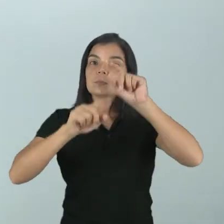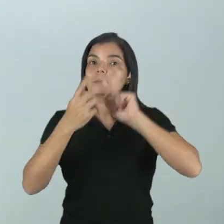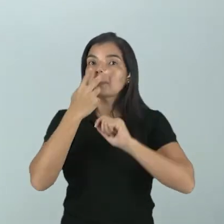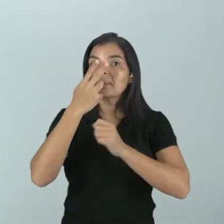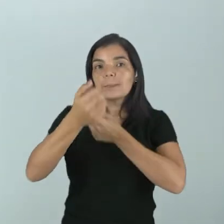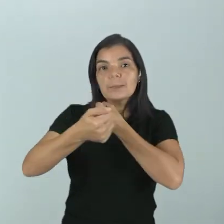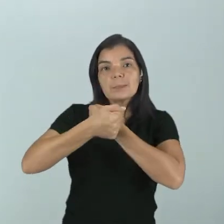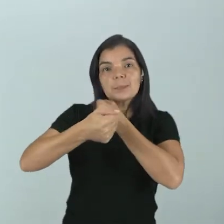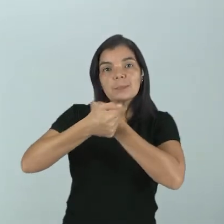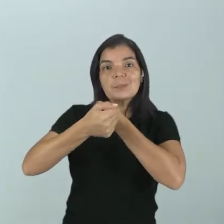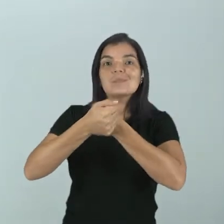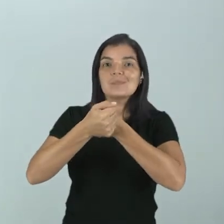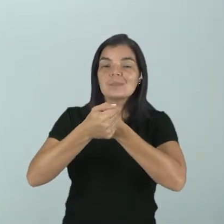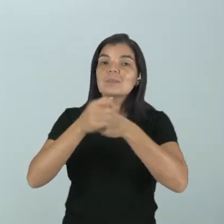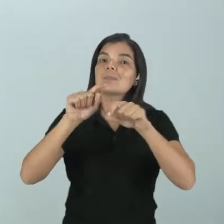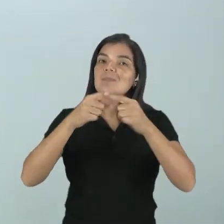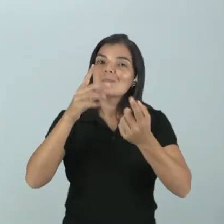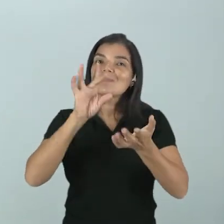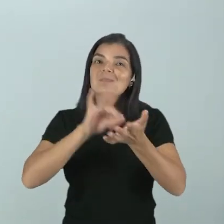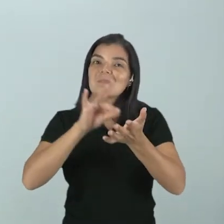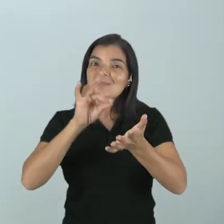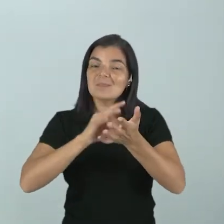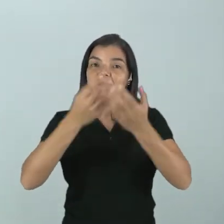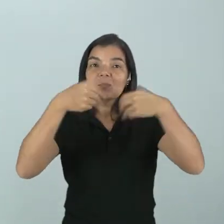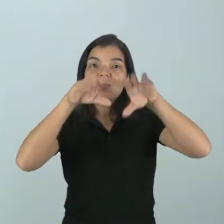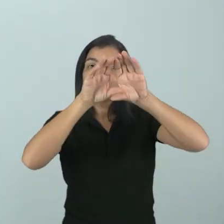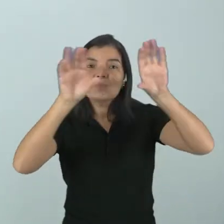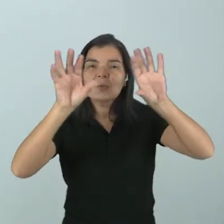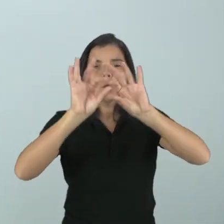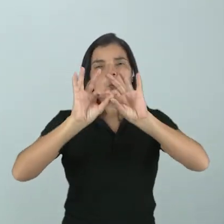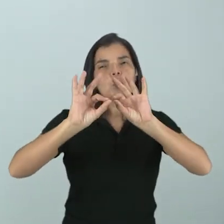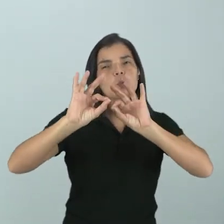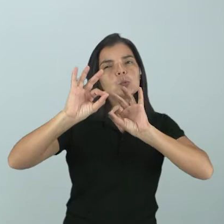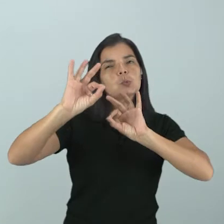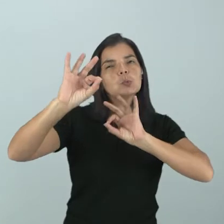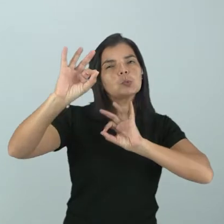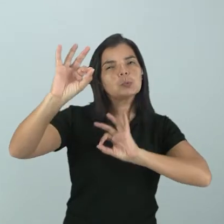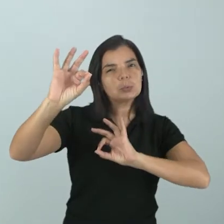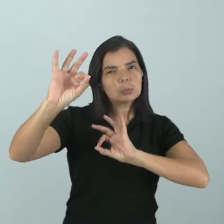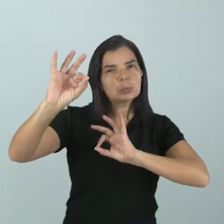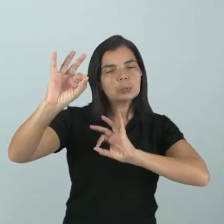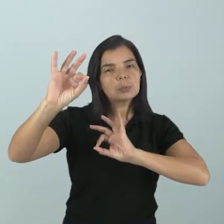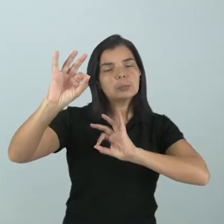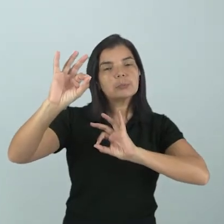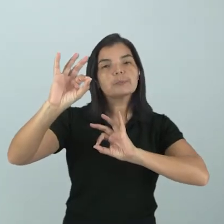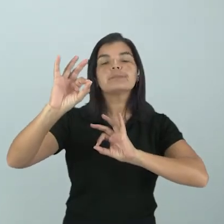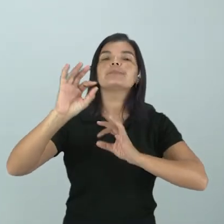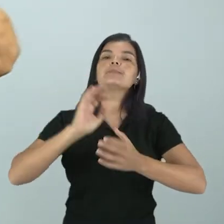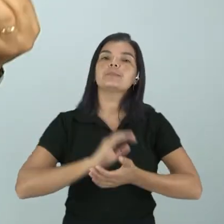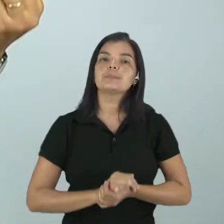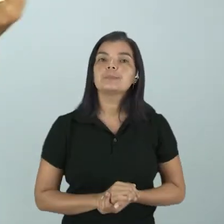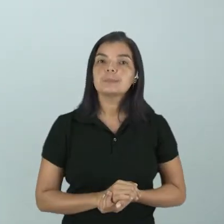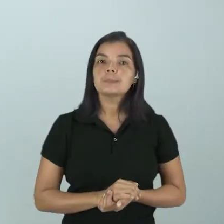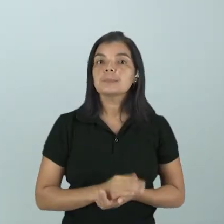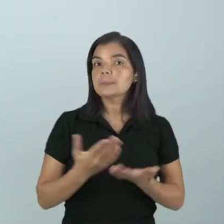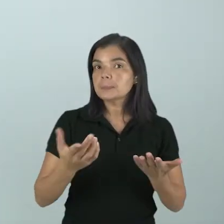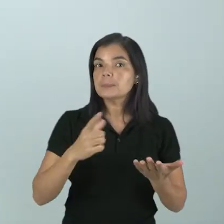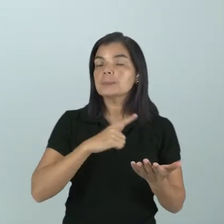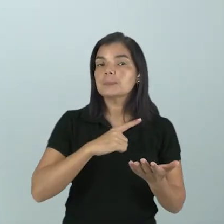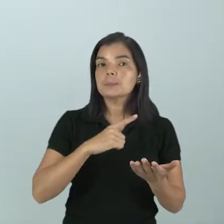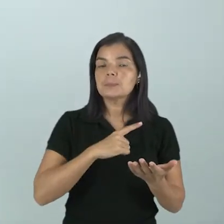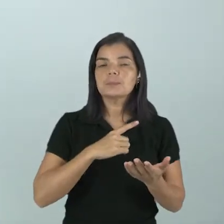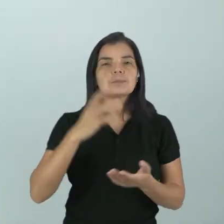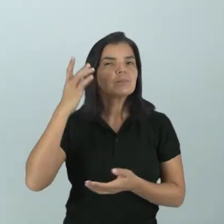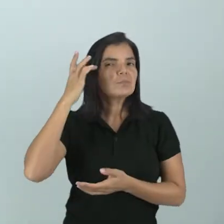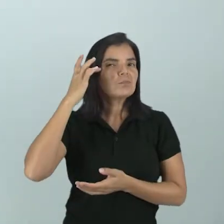estar próximas umas das outras, mas na verdade lá no céu elas estão muito distantes uma das outras. Aqui a